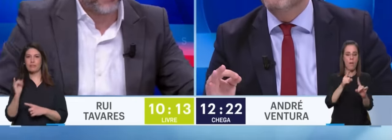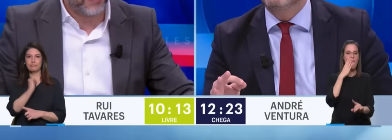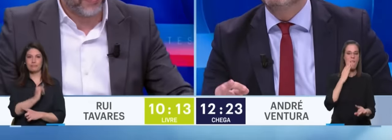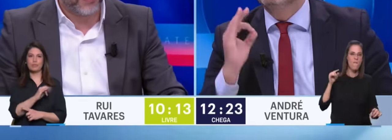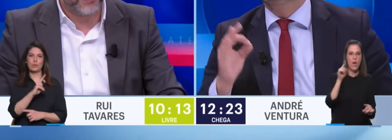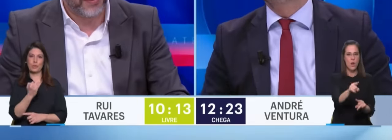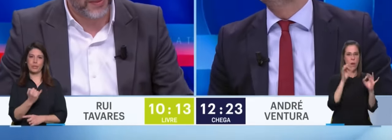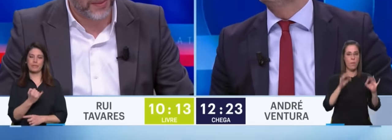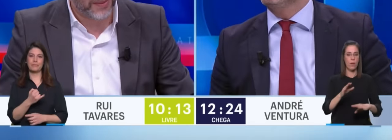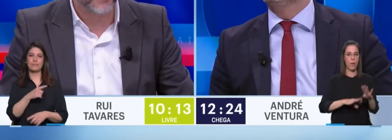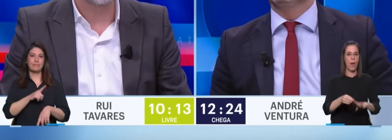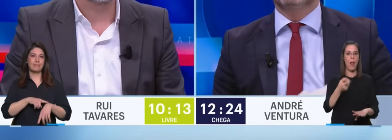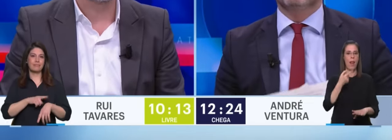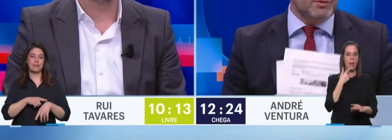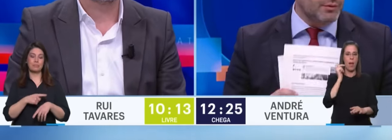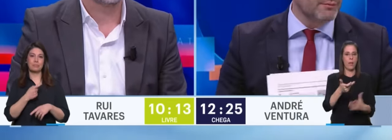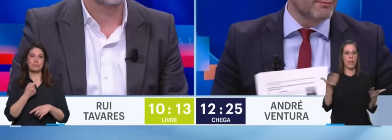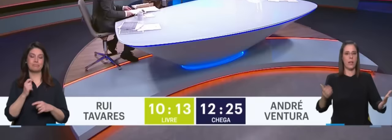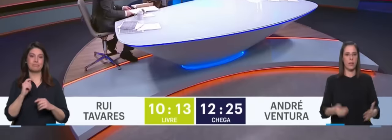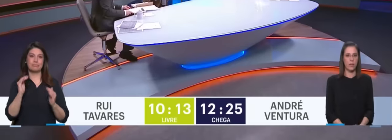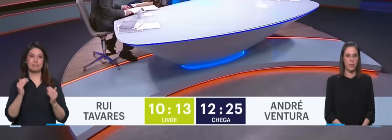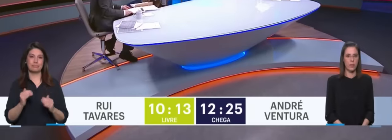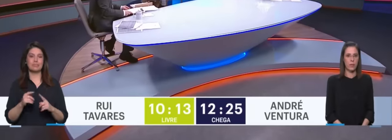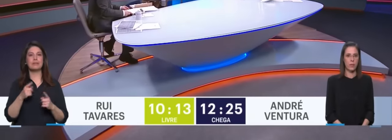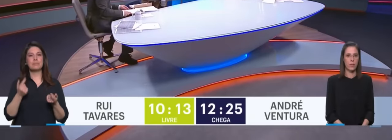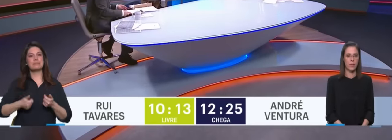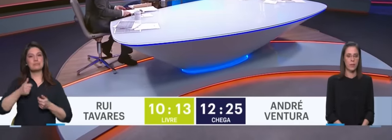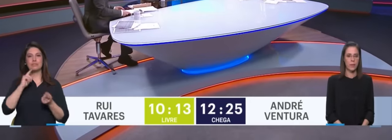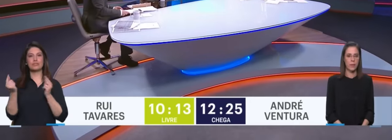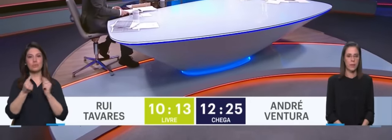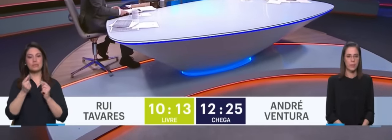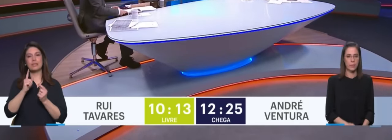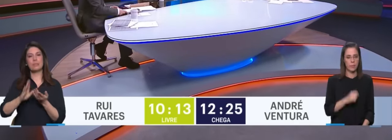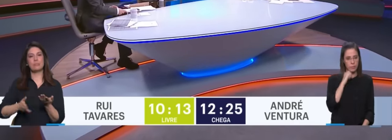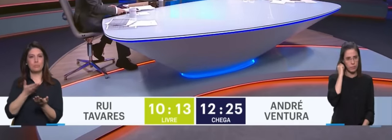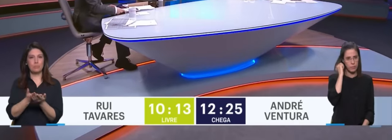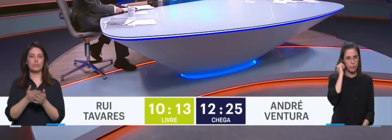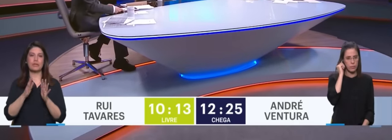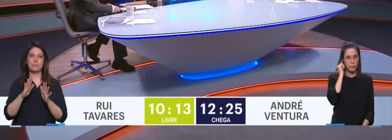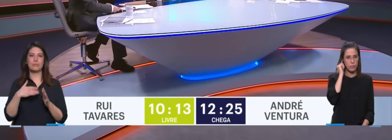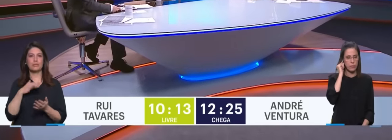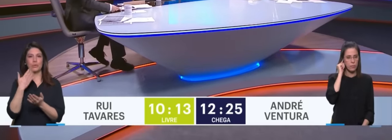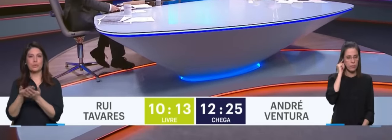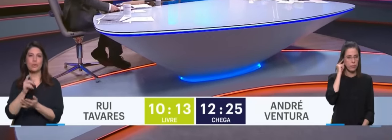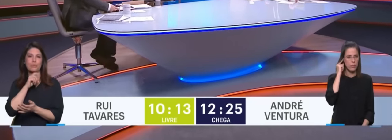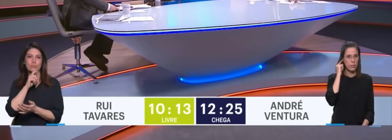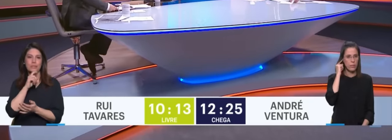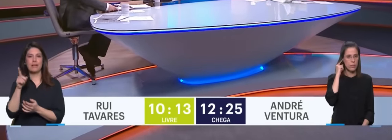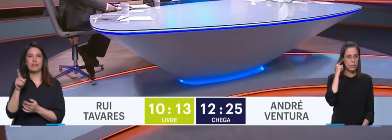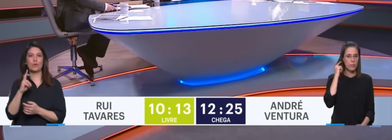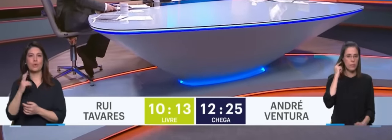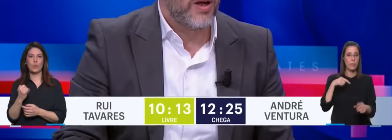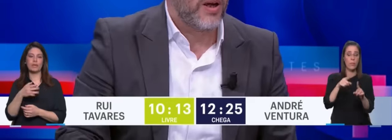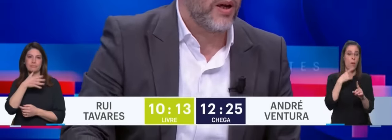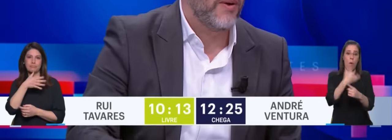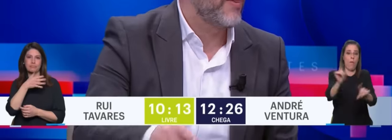tavar estamos a ficar sem tempo no fundo para discutir aquilo que nos trouxe aqui hoje que são as propostas mas vou dar novamente a oportunidade ao Rui tavar acho que o Rui tavar não